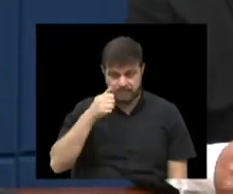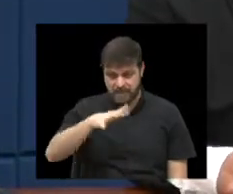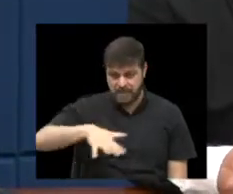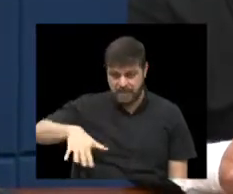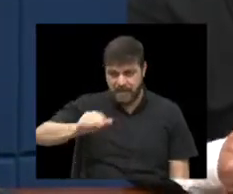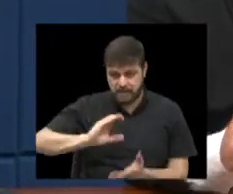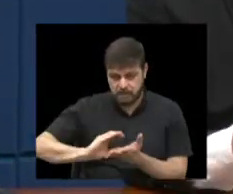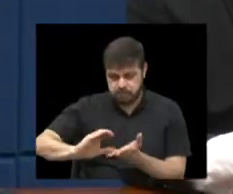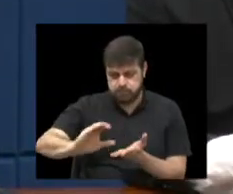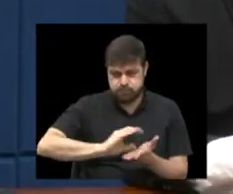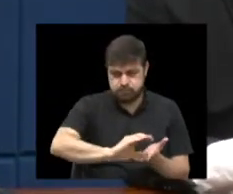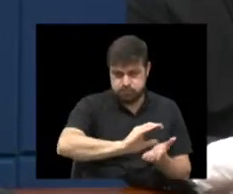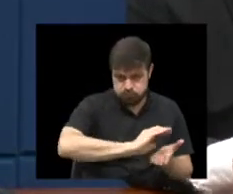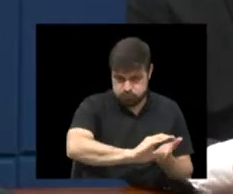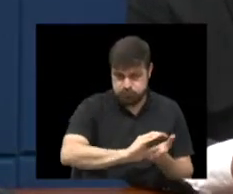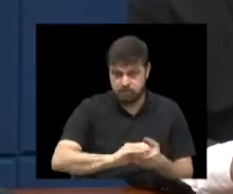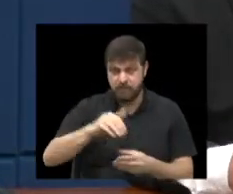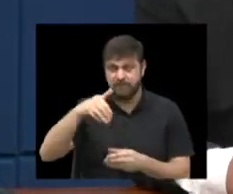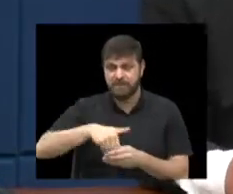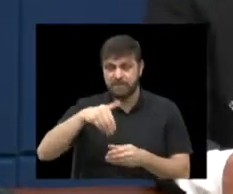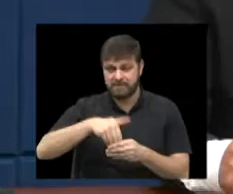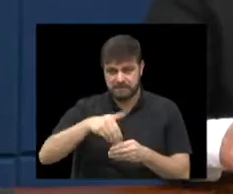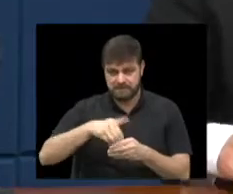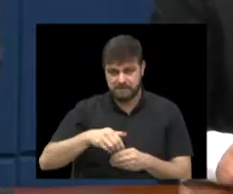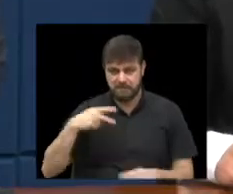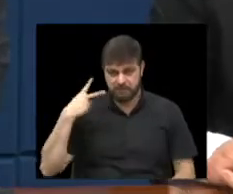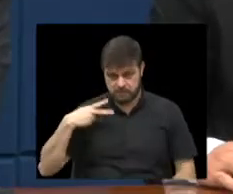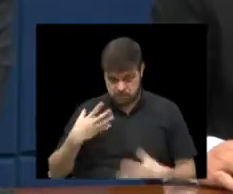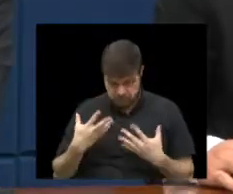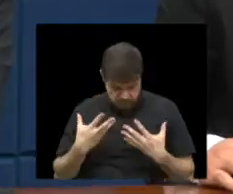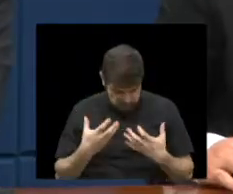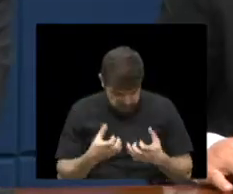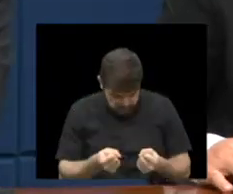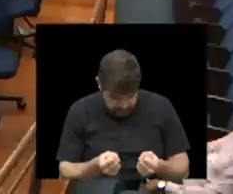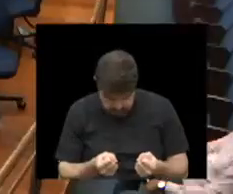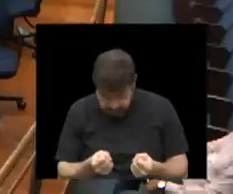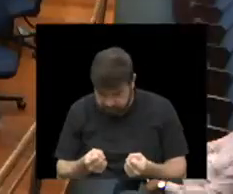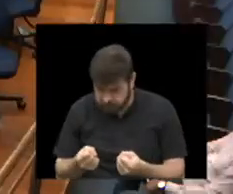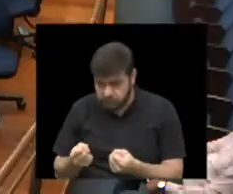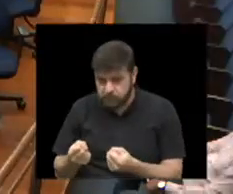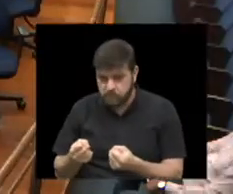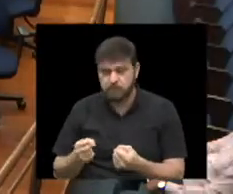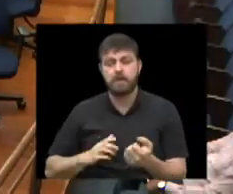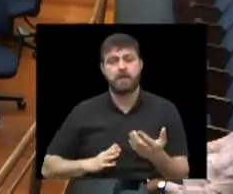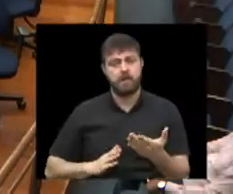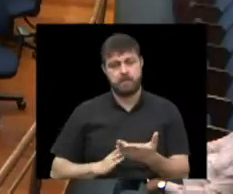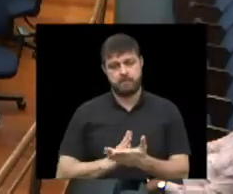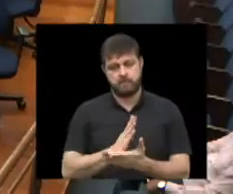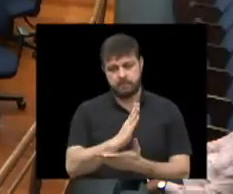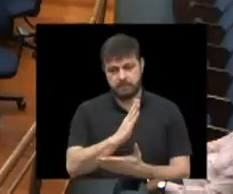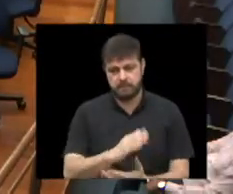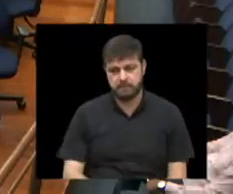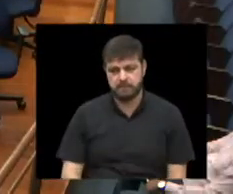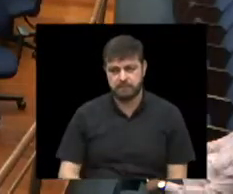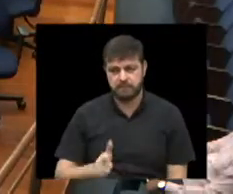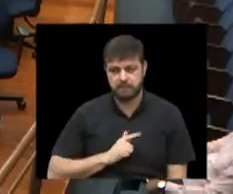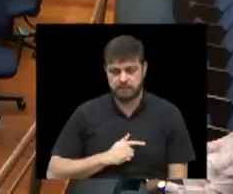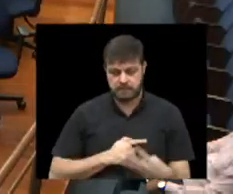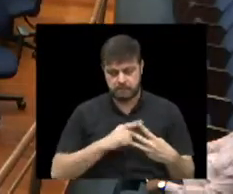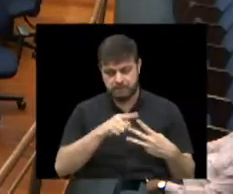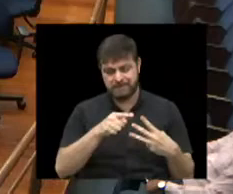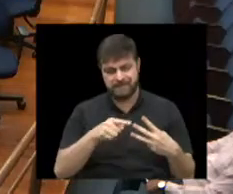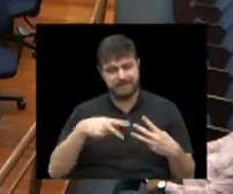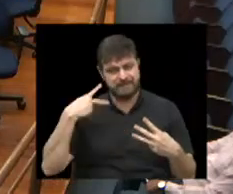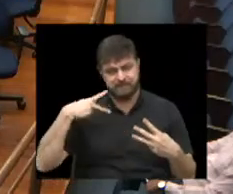à votação. Vereadores favoráveis, permaneçam como estão. Aprovado com 3